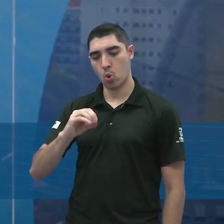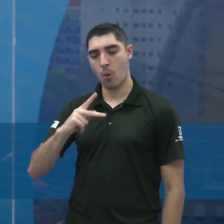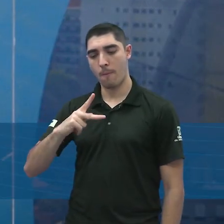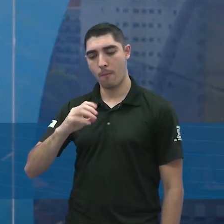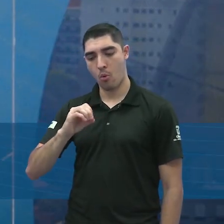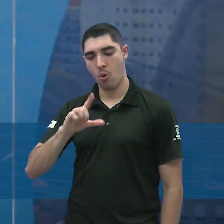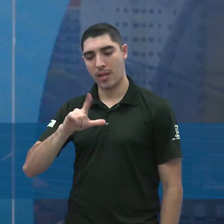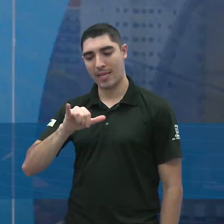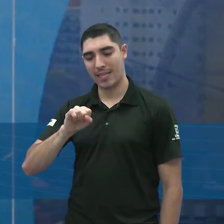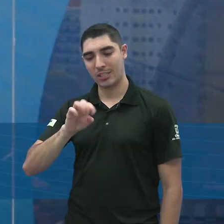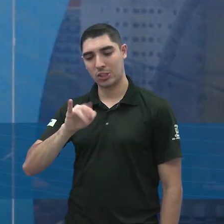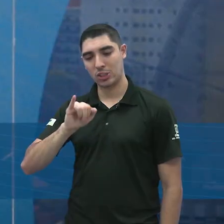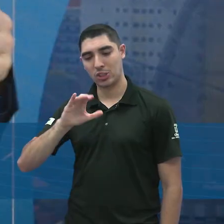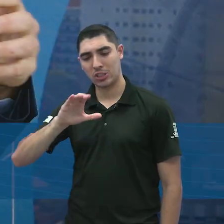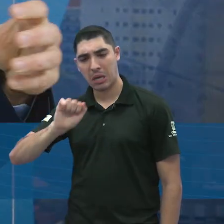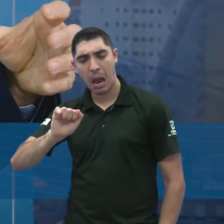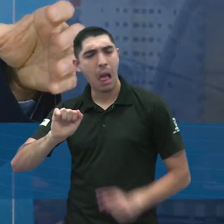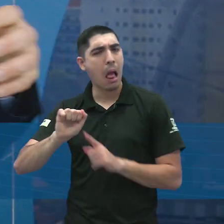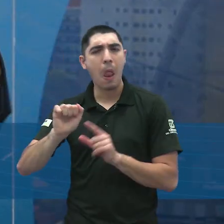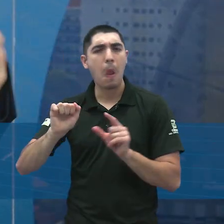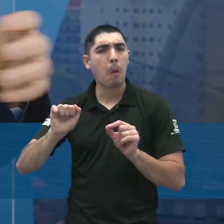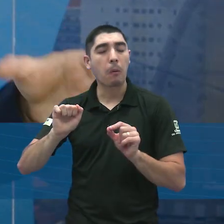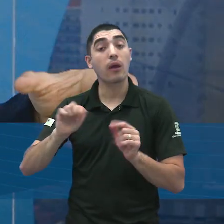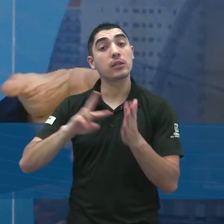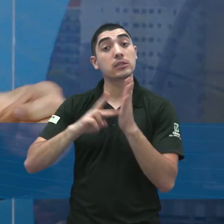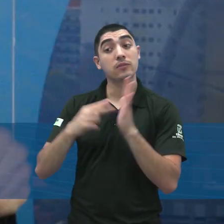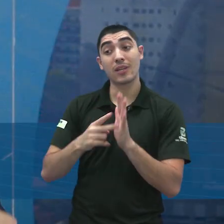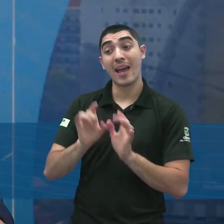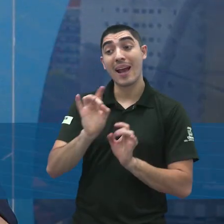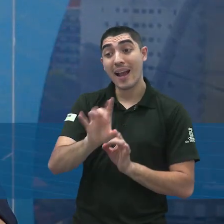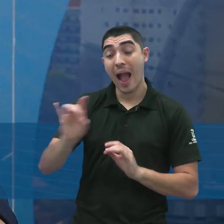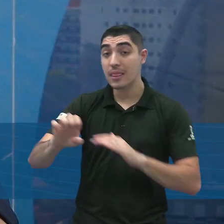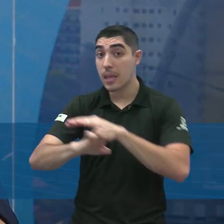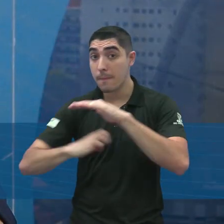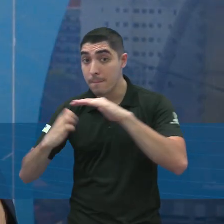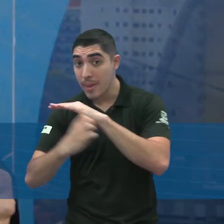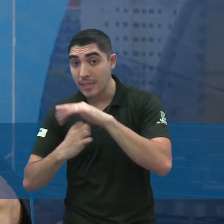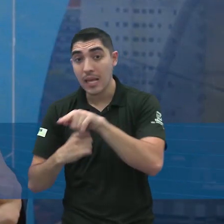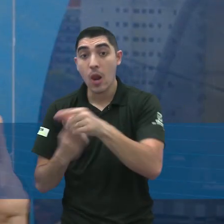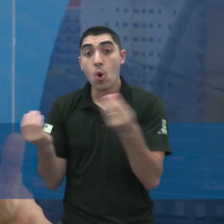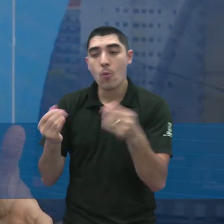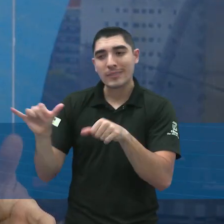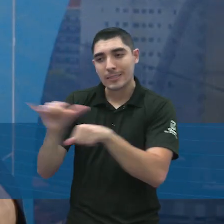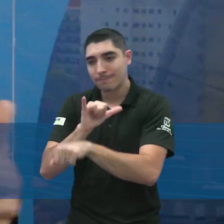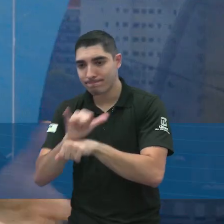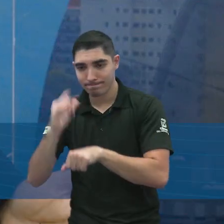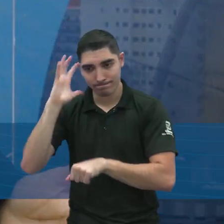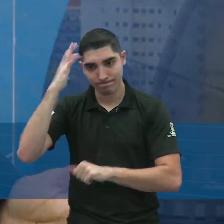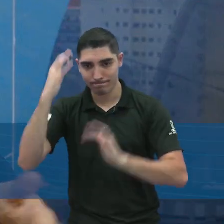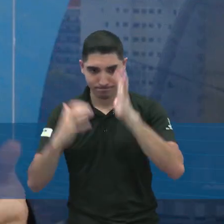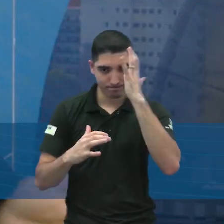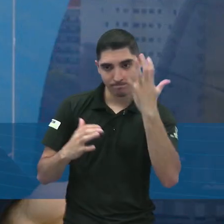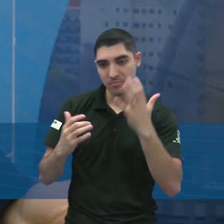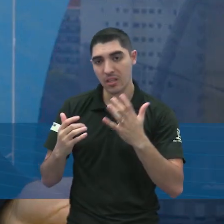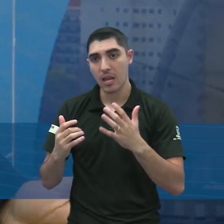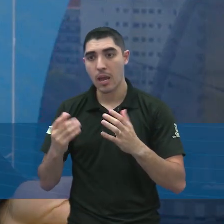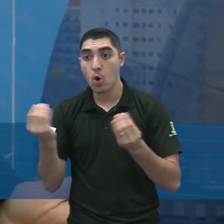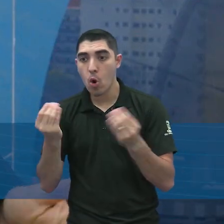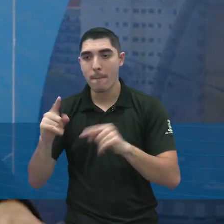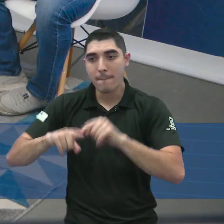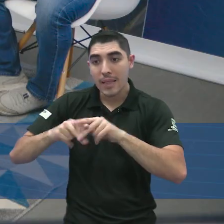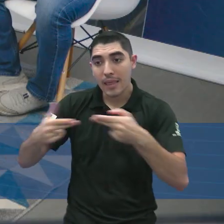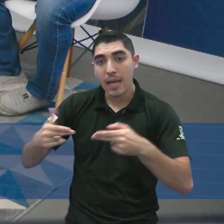Seria pequenos vendedores onde cada um vai ter que tentar se diferenciar dentro do seu segmento. Com certeza. Porque senão acaba virando apenas uma guerra de